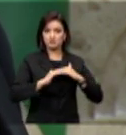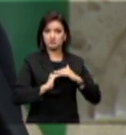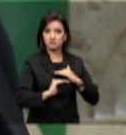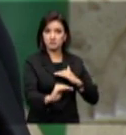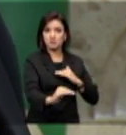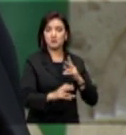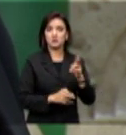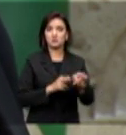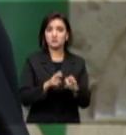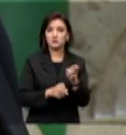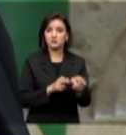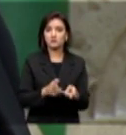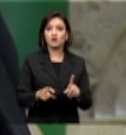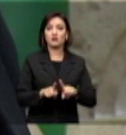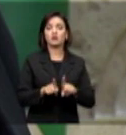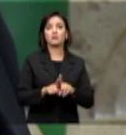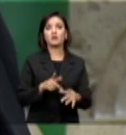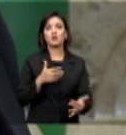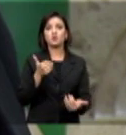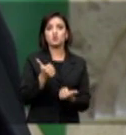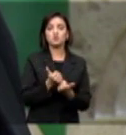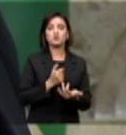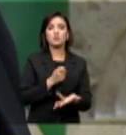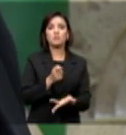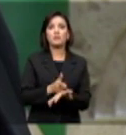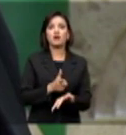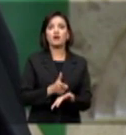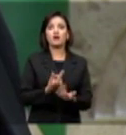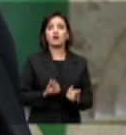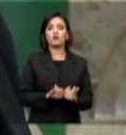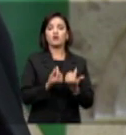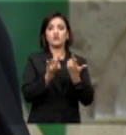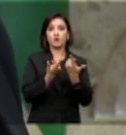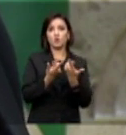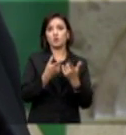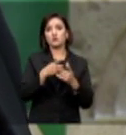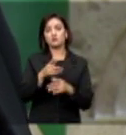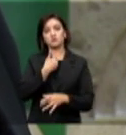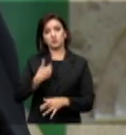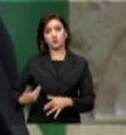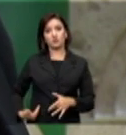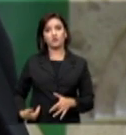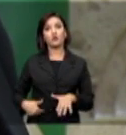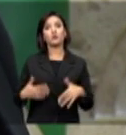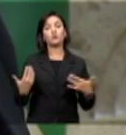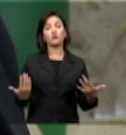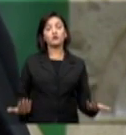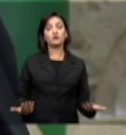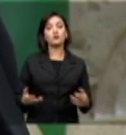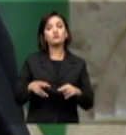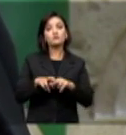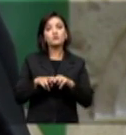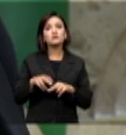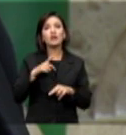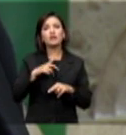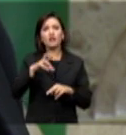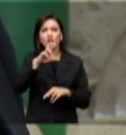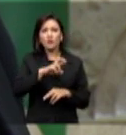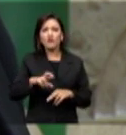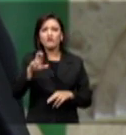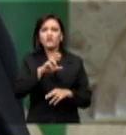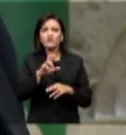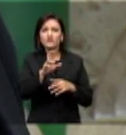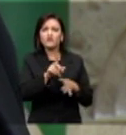em substituição à obrigação de pagar valores ao poder concedente, com tal medida, sob a devida fiscalização e